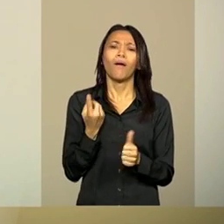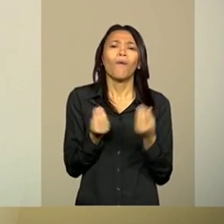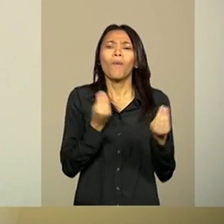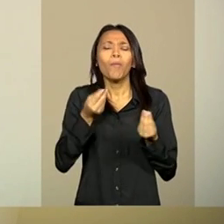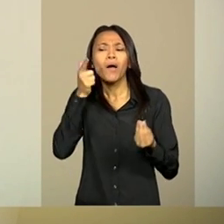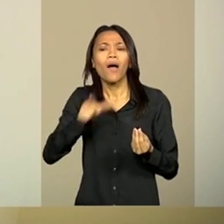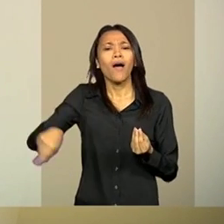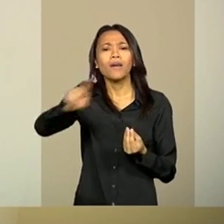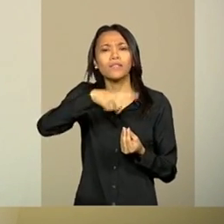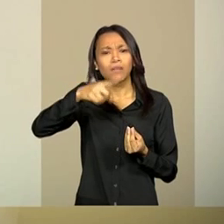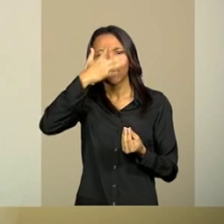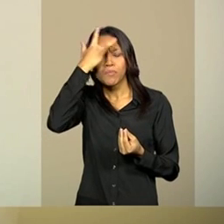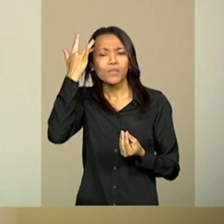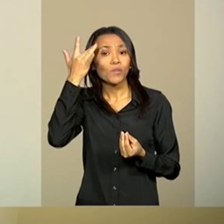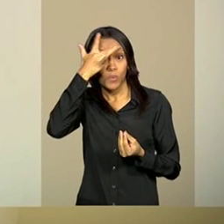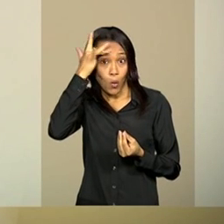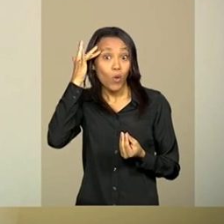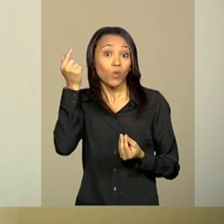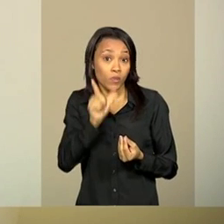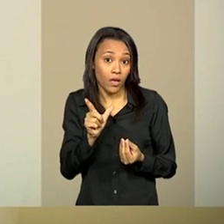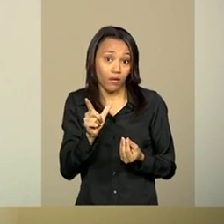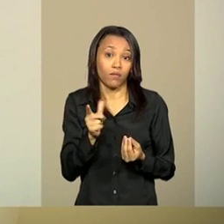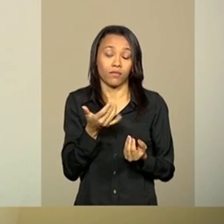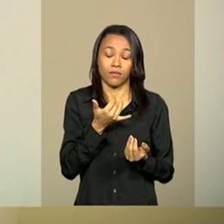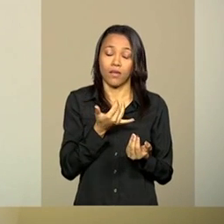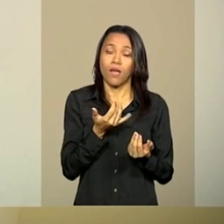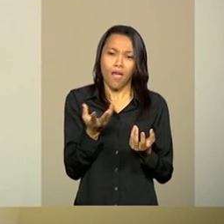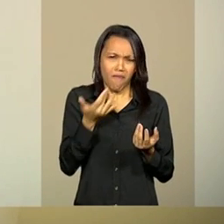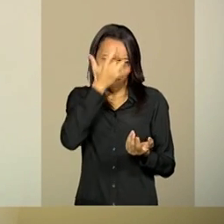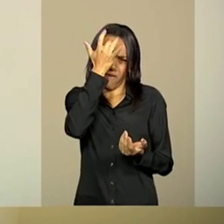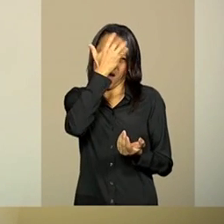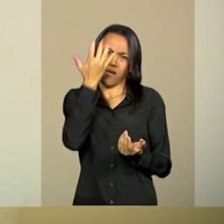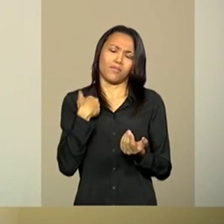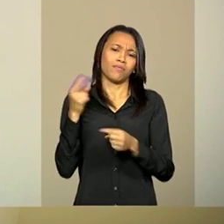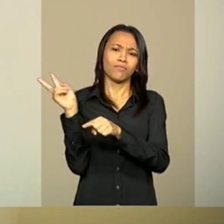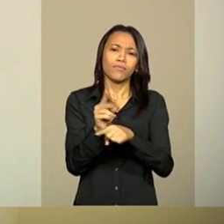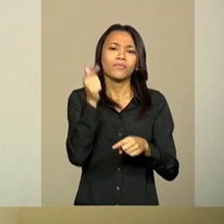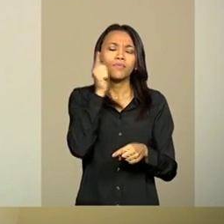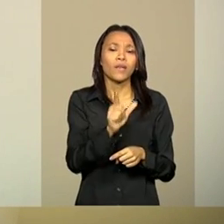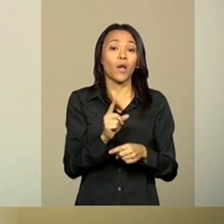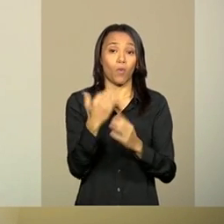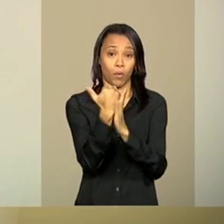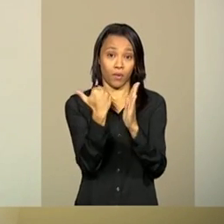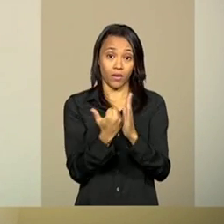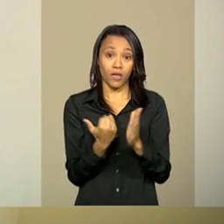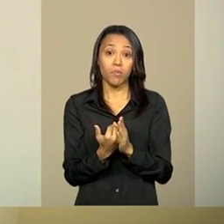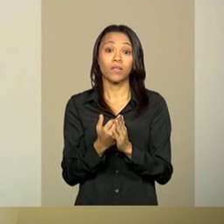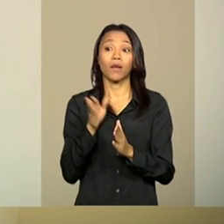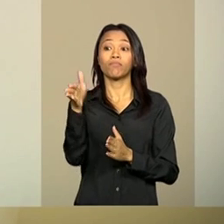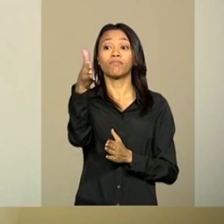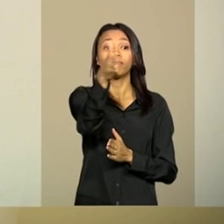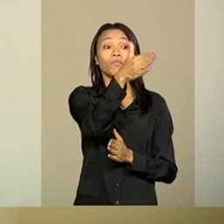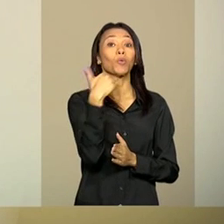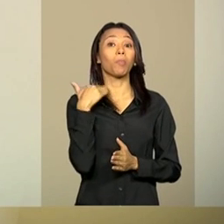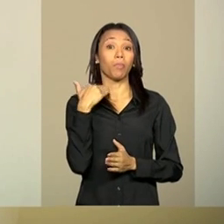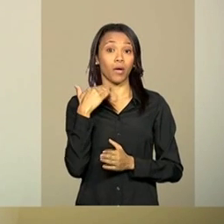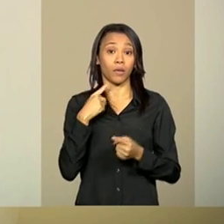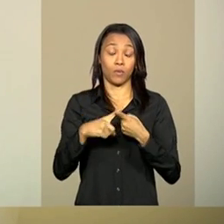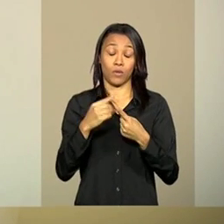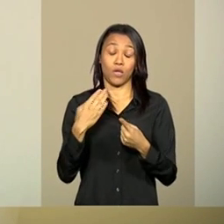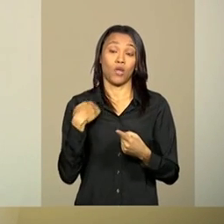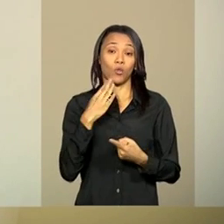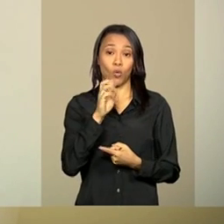consegue o crédito crescer é muito fácil nesse ano o crédito cresceu está disponível nos bancos públicos do banco do nordeste